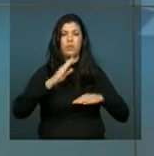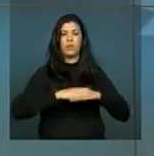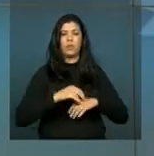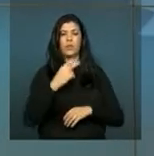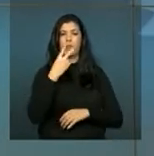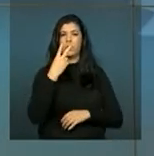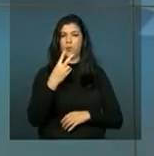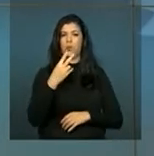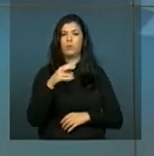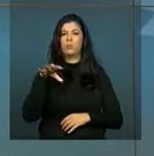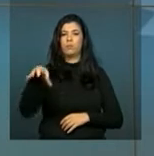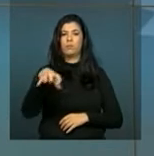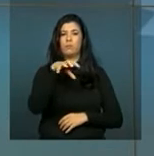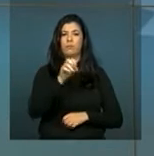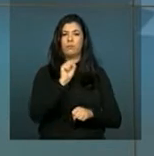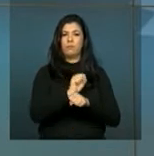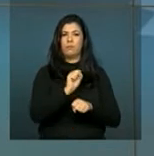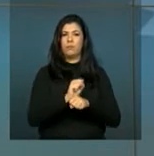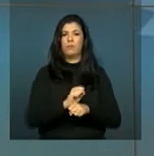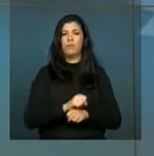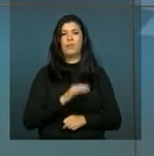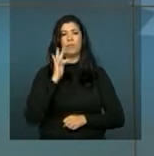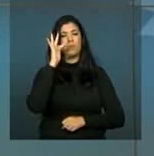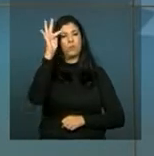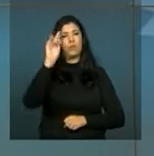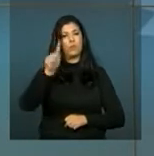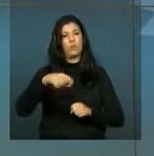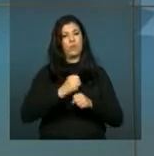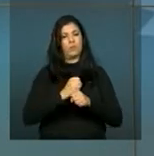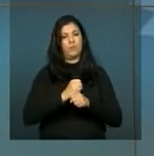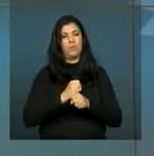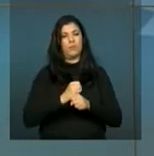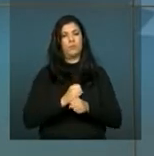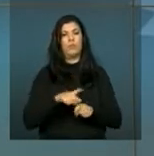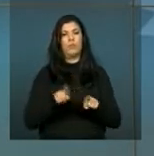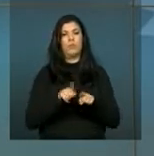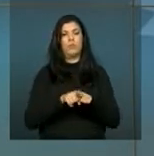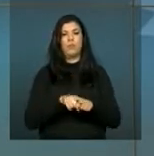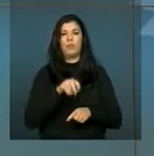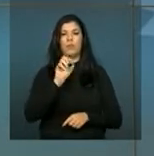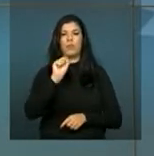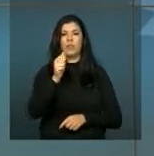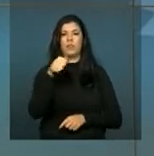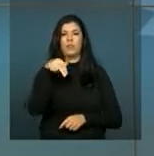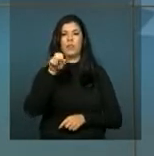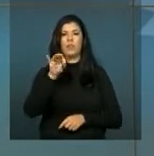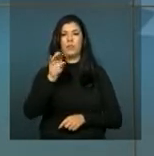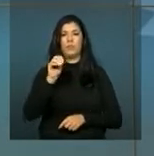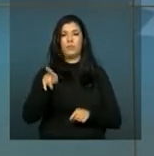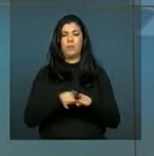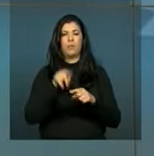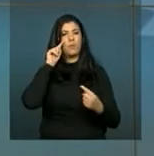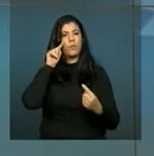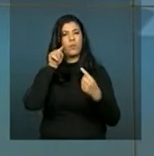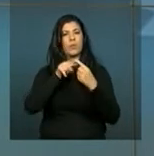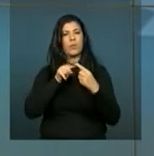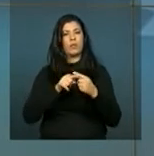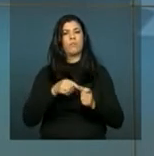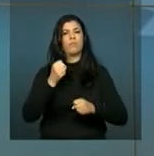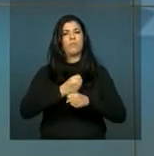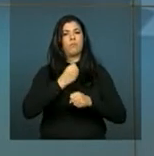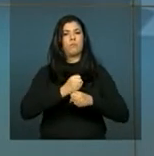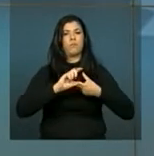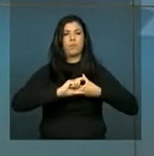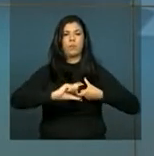extensão e mais duas estações previsão de entrega para o final do ano que vem para saneamento está prevista a obra de